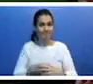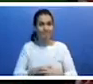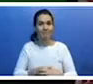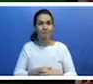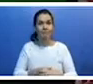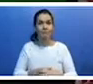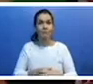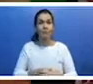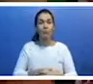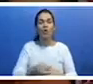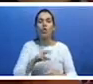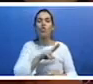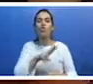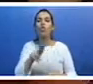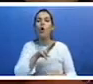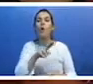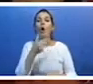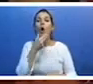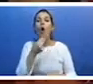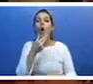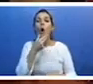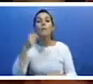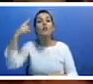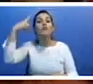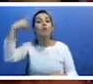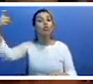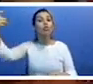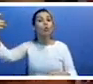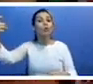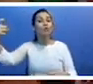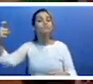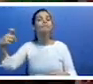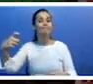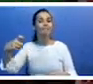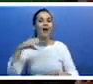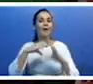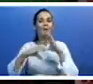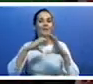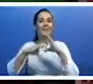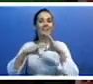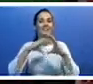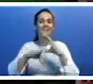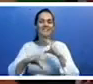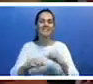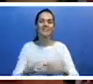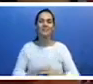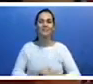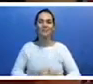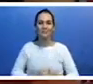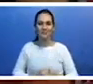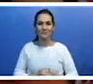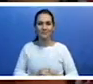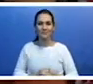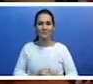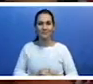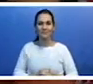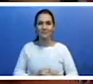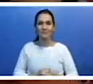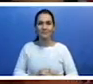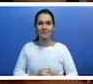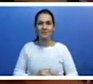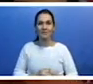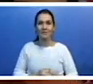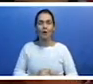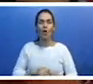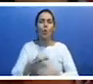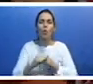escreva o nome do inventor de um aparelho que permite a comunicação entre as pessoas que estão distantes, tá? Informando o